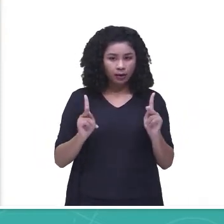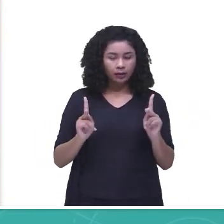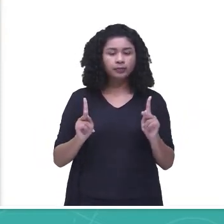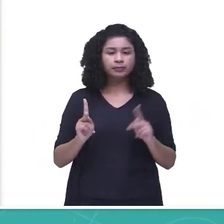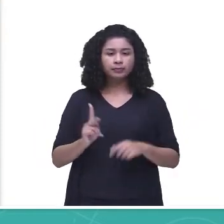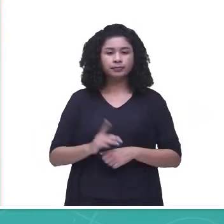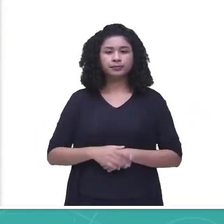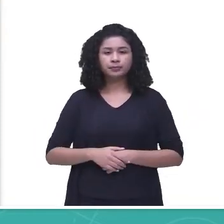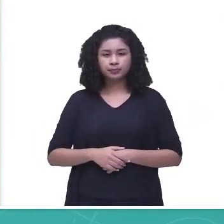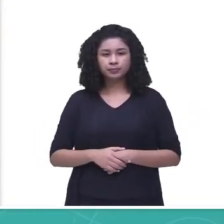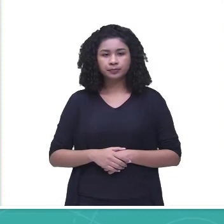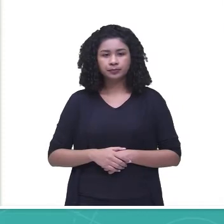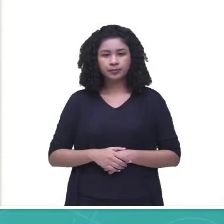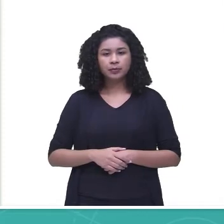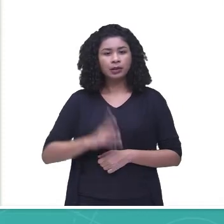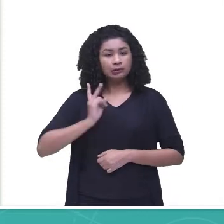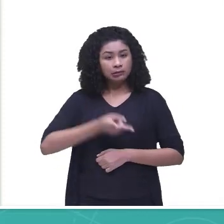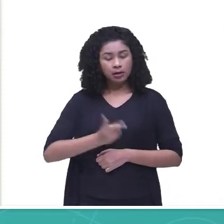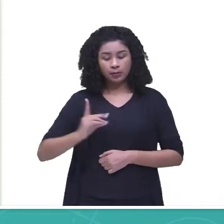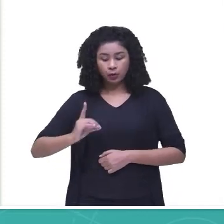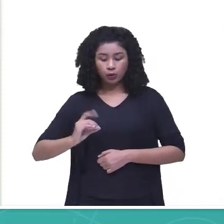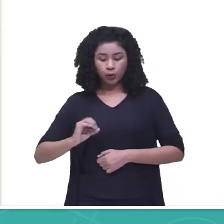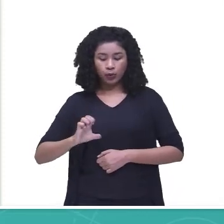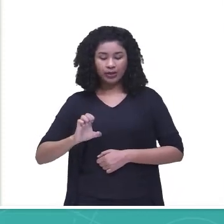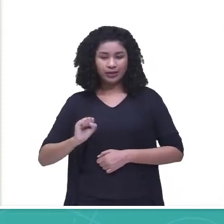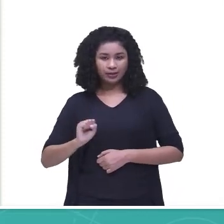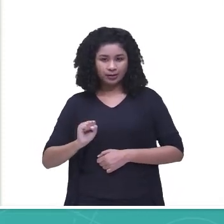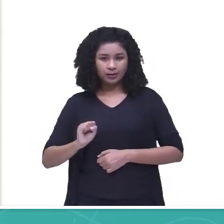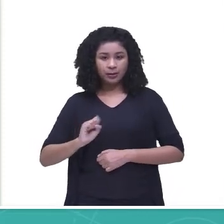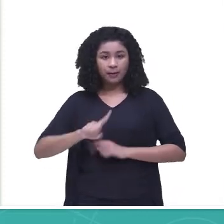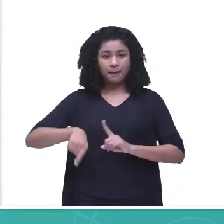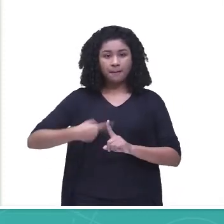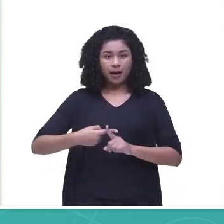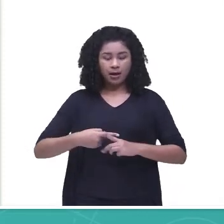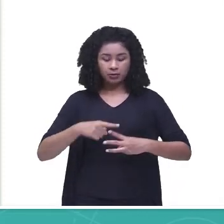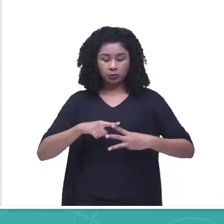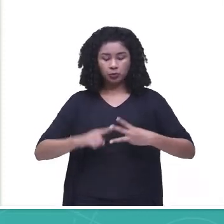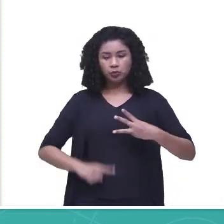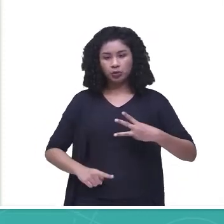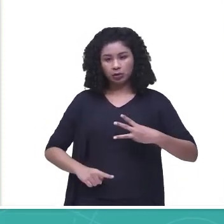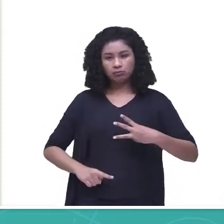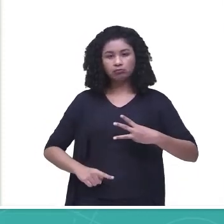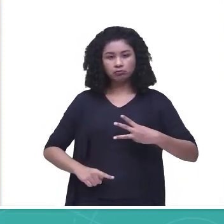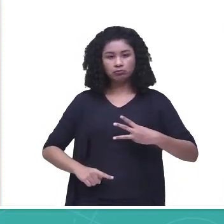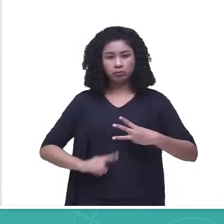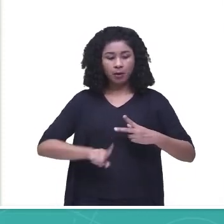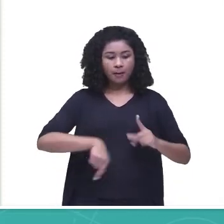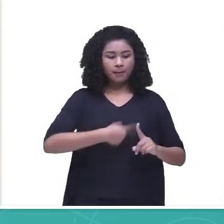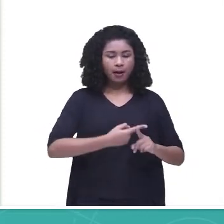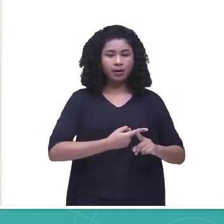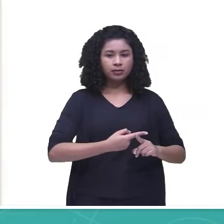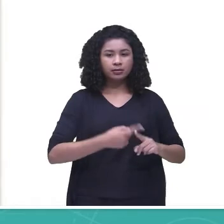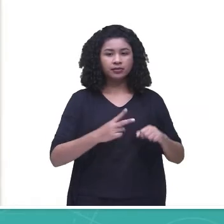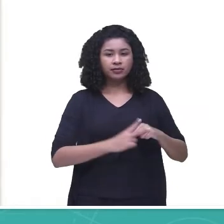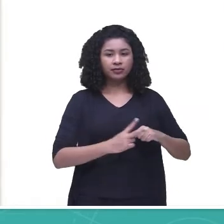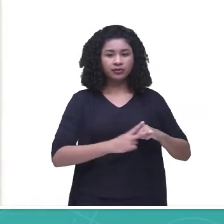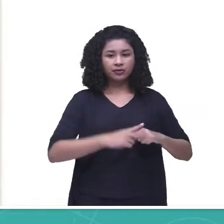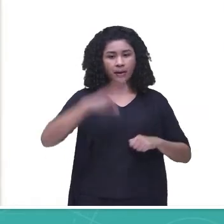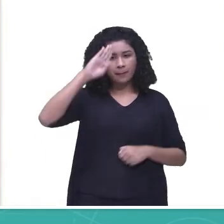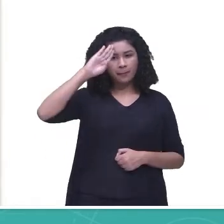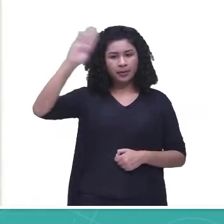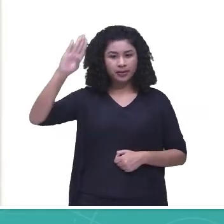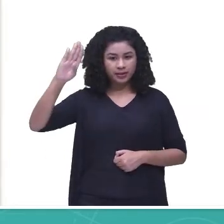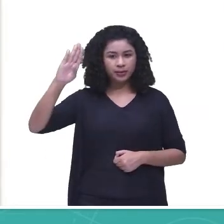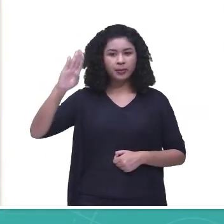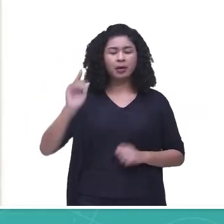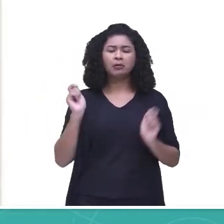pessoa do singular, he, she e it, mais verbo, que eu vou mostrar para vocês, que é o verbo principal, tá? E aqui eu não coloquei, mas poderia